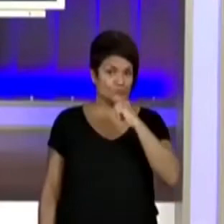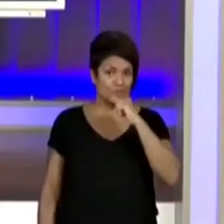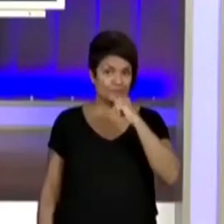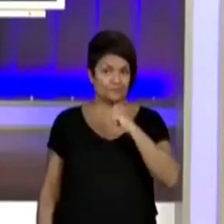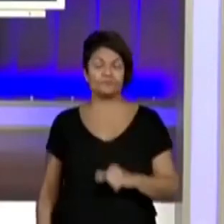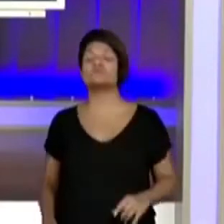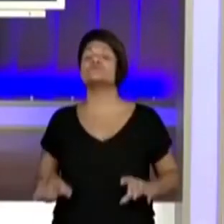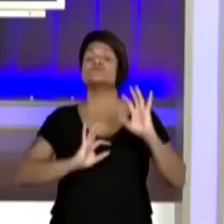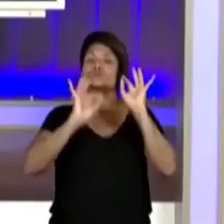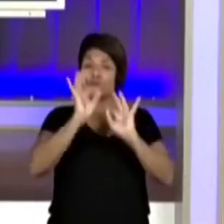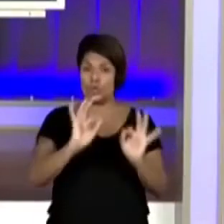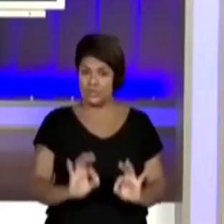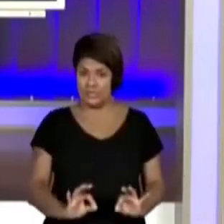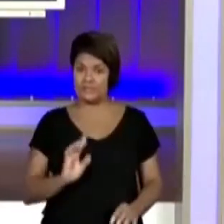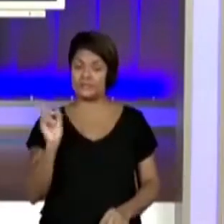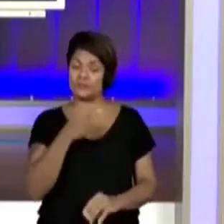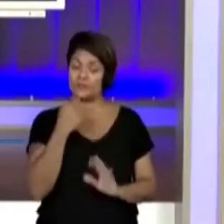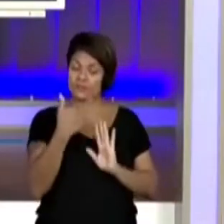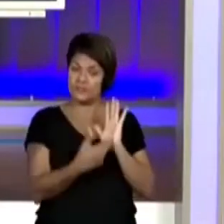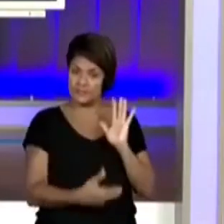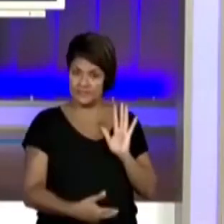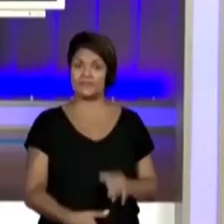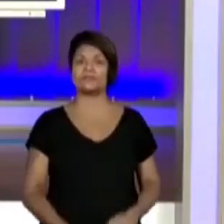Organizando nossa receita.